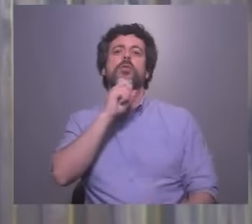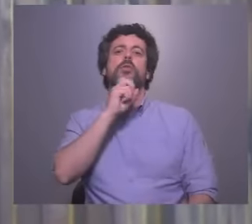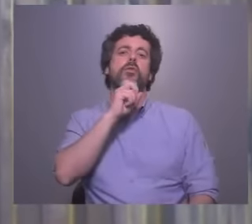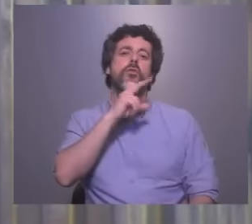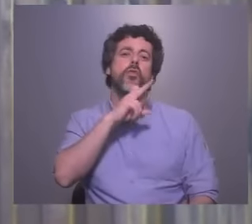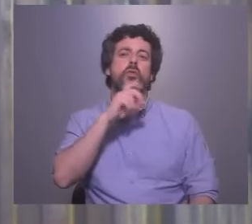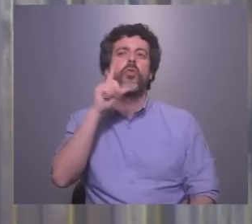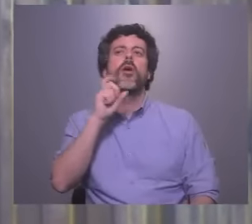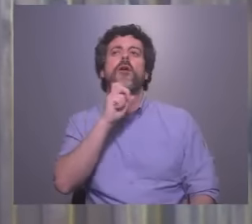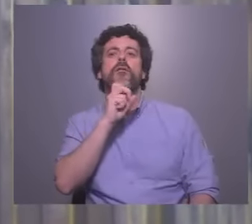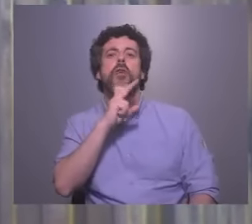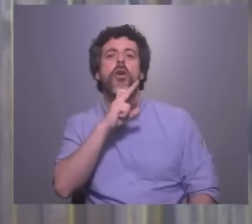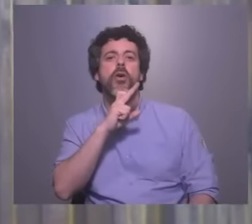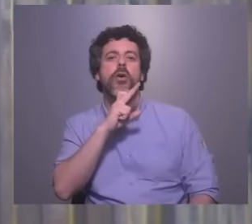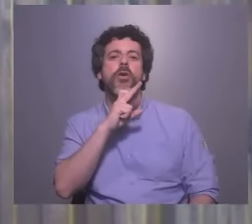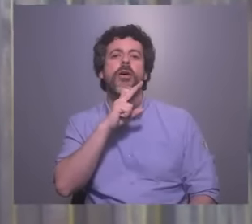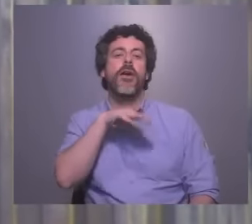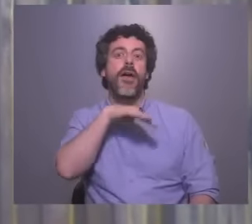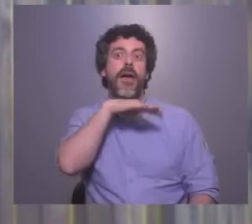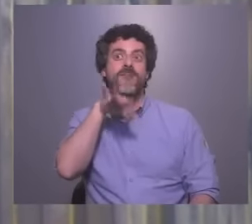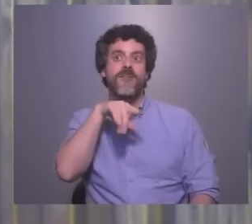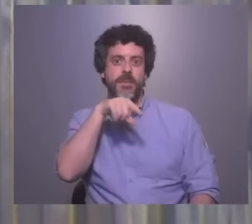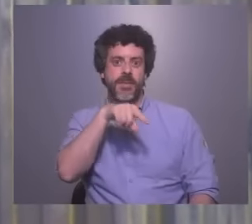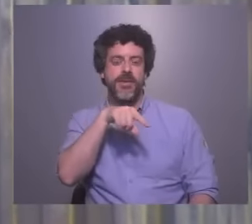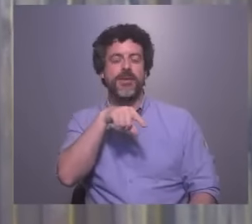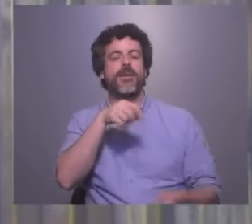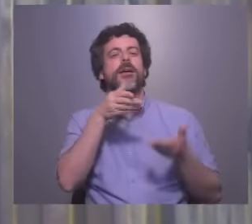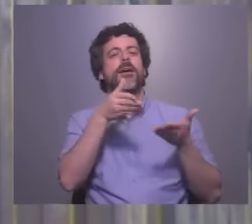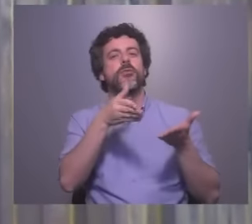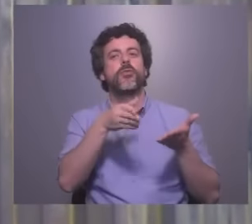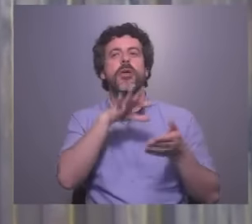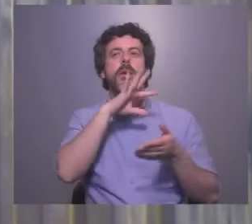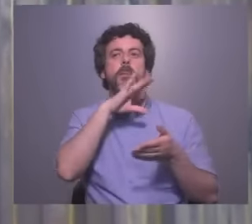Saciai, Senhor, a nossa